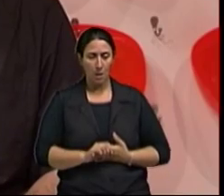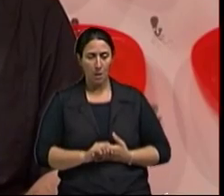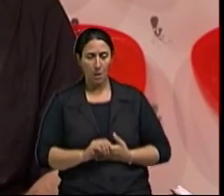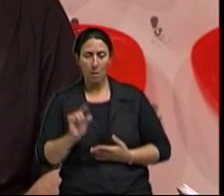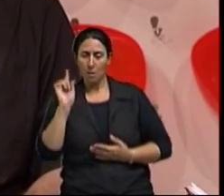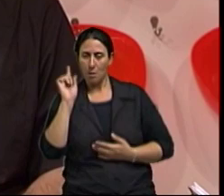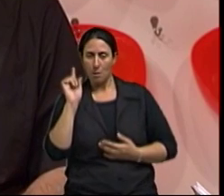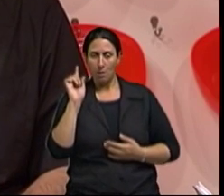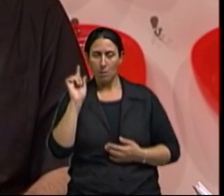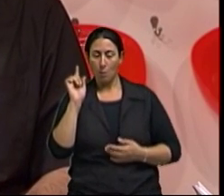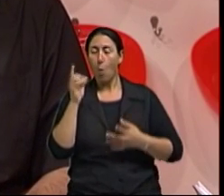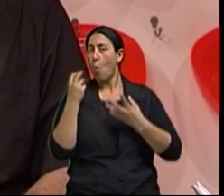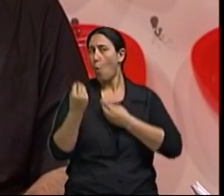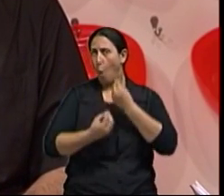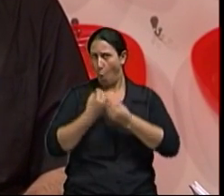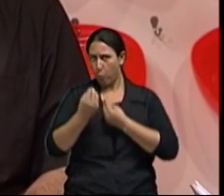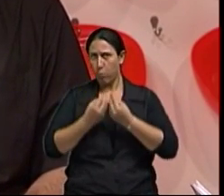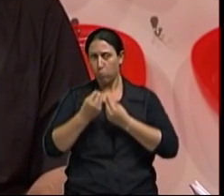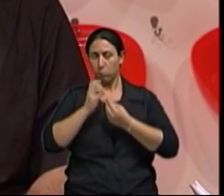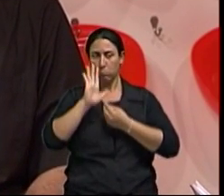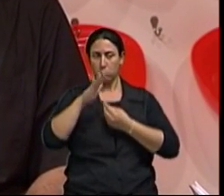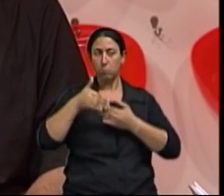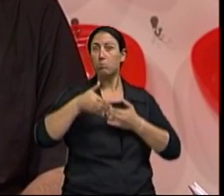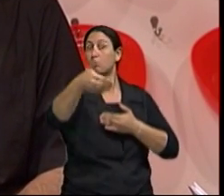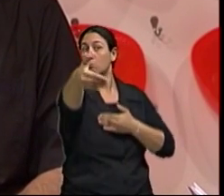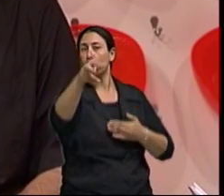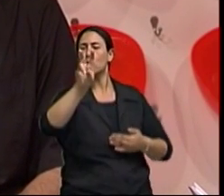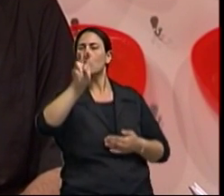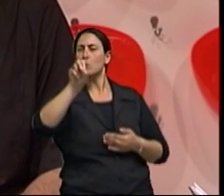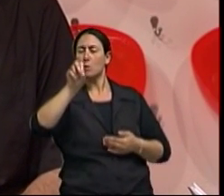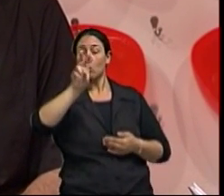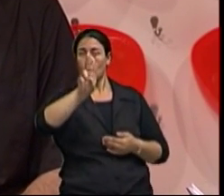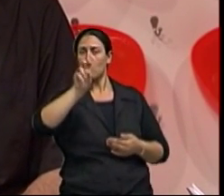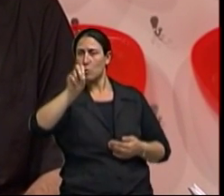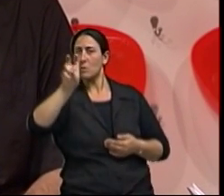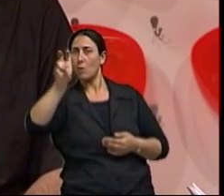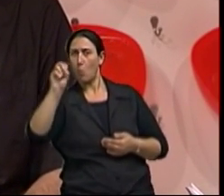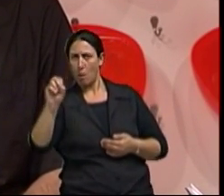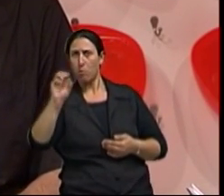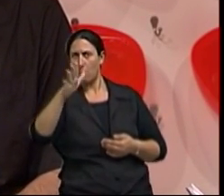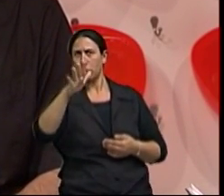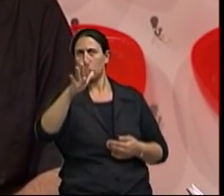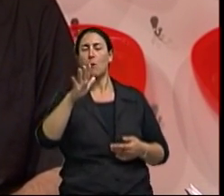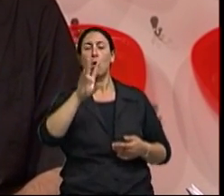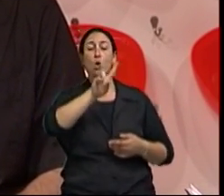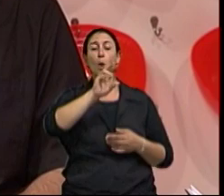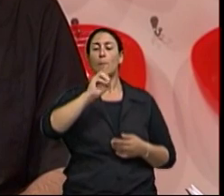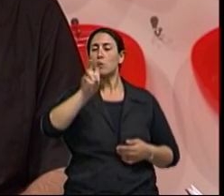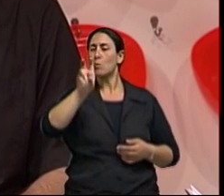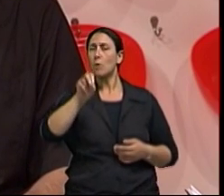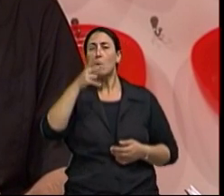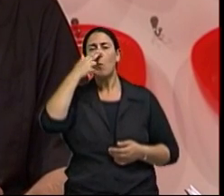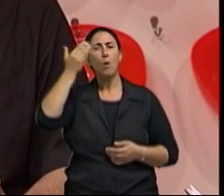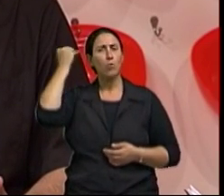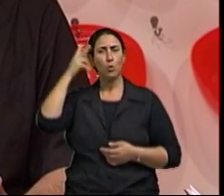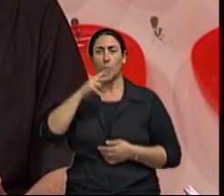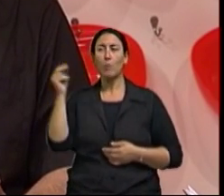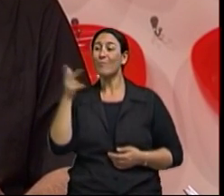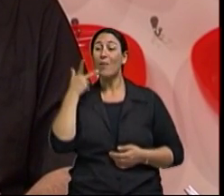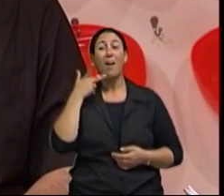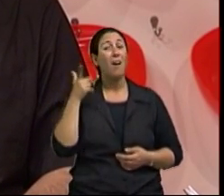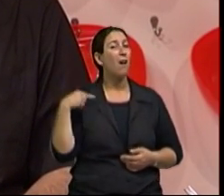é como a gente ter em 2050 o mesmo impacto que tínhamos em 2000. Na época se dizia que nós teríamos que reduzir em